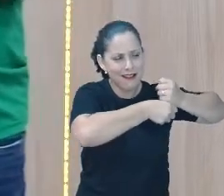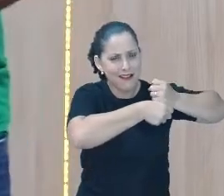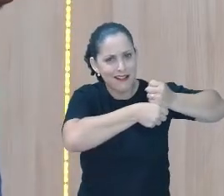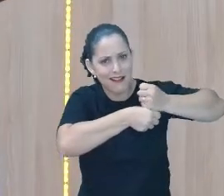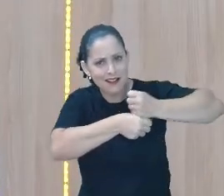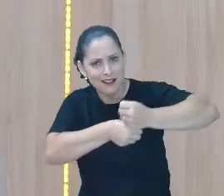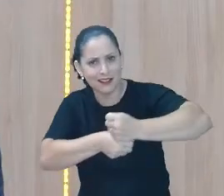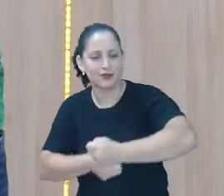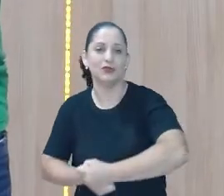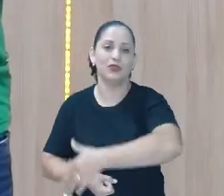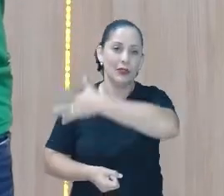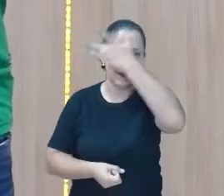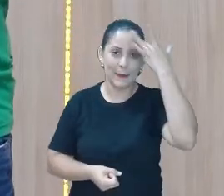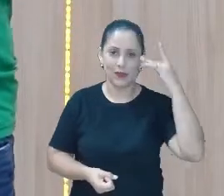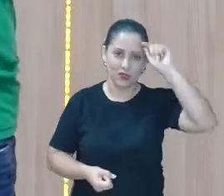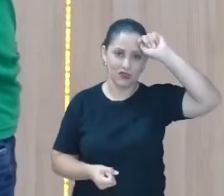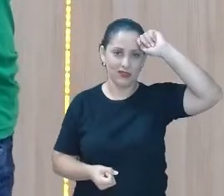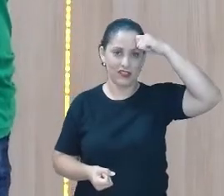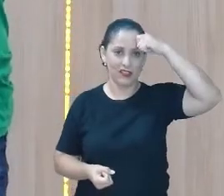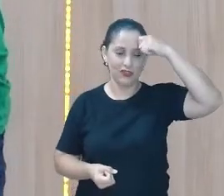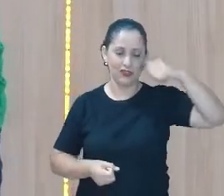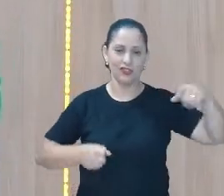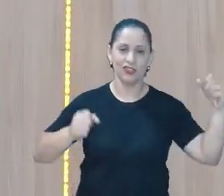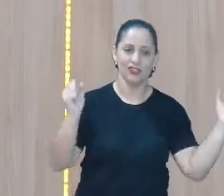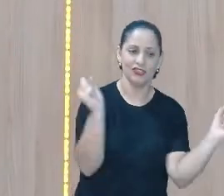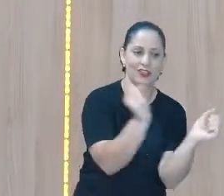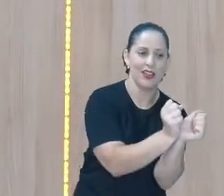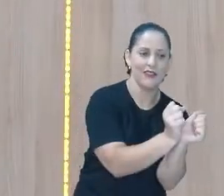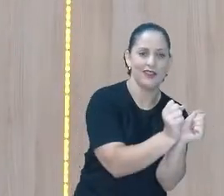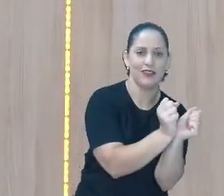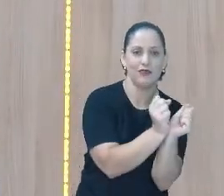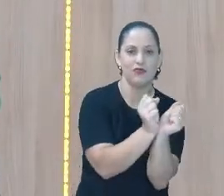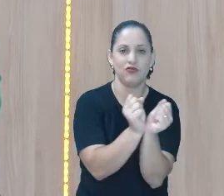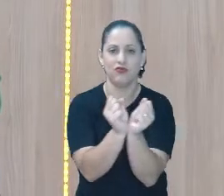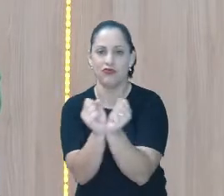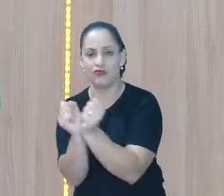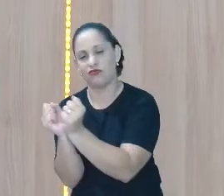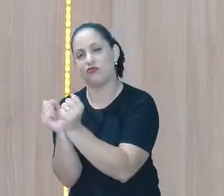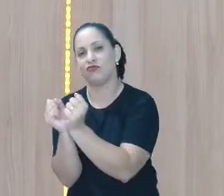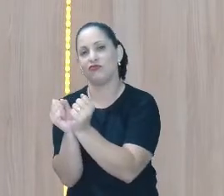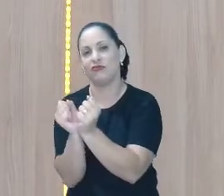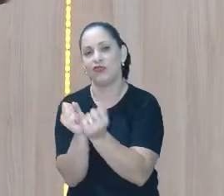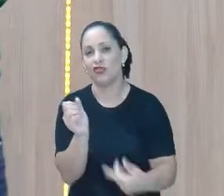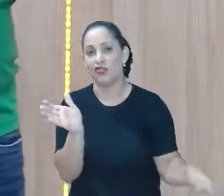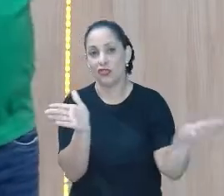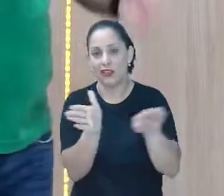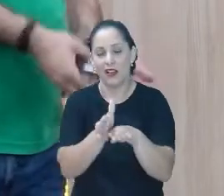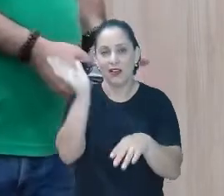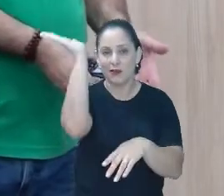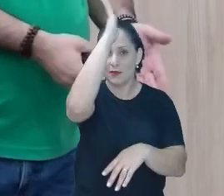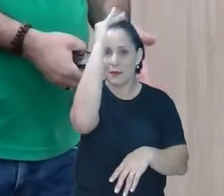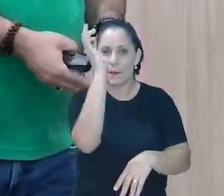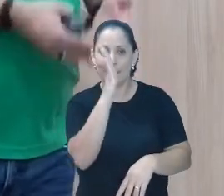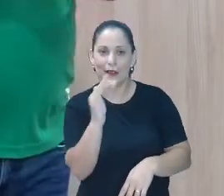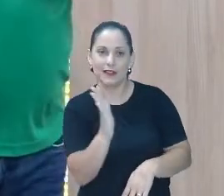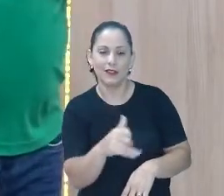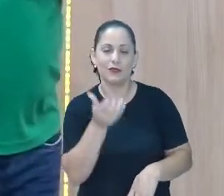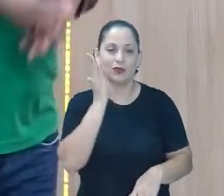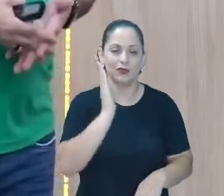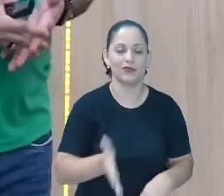das pessoas negras, né, africanas, que vieram já escravizados aqui para o